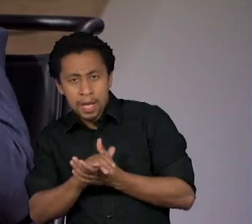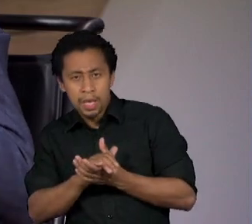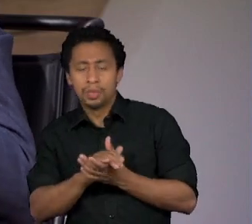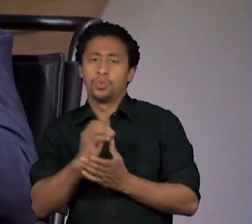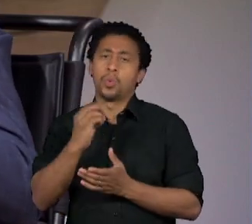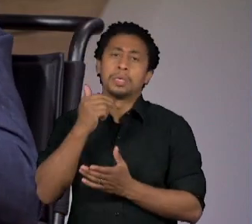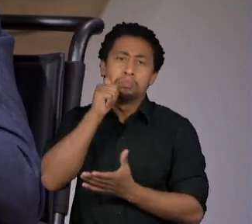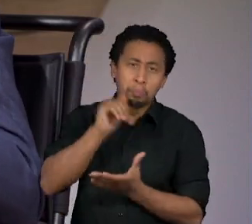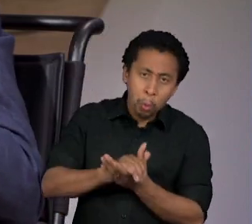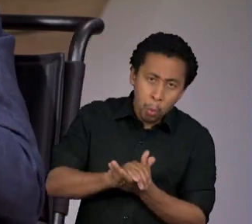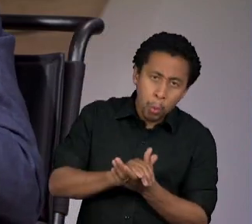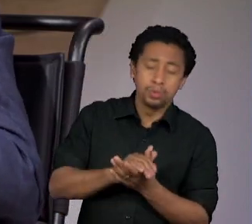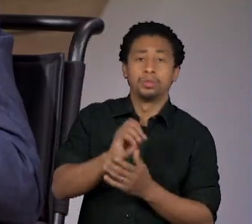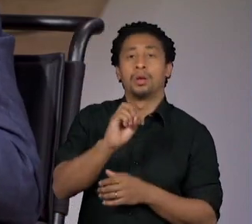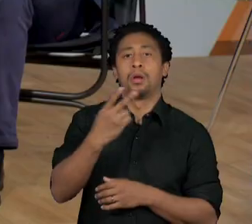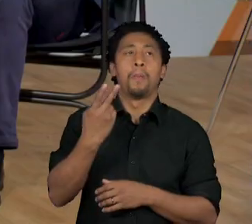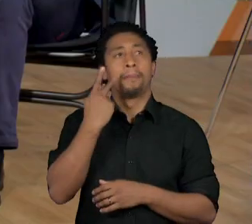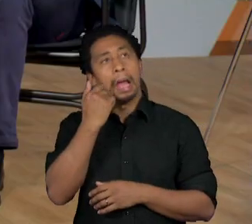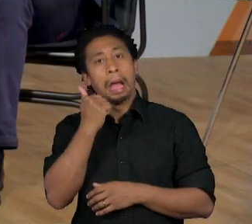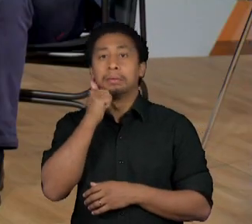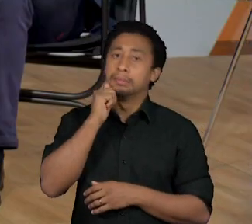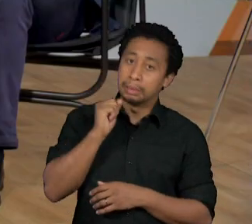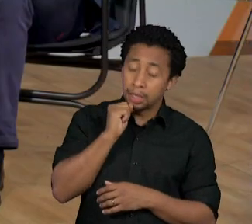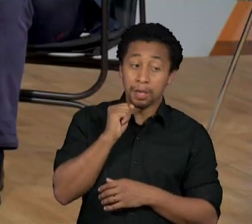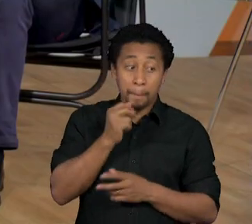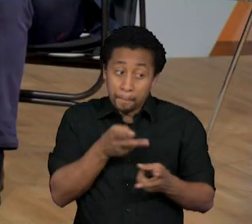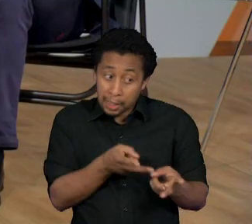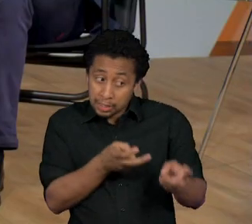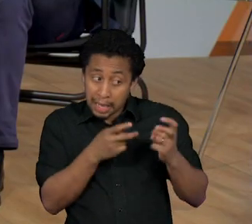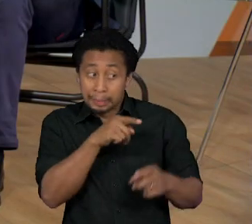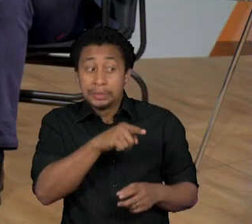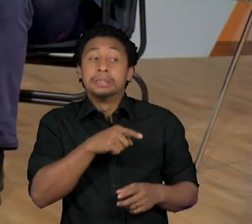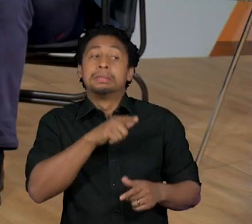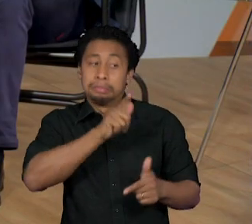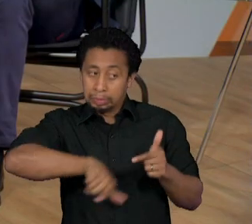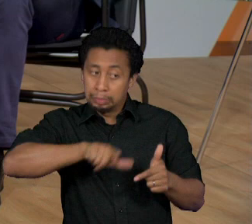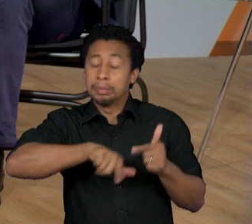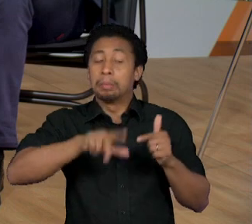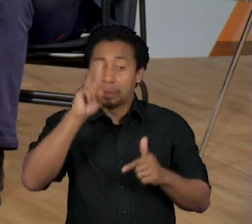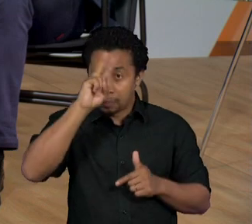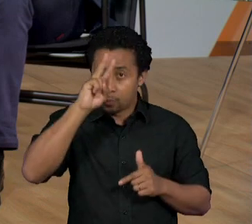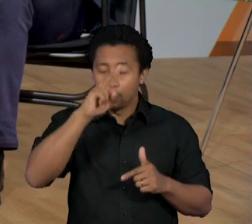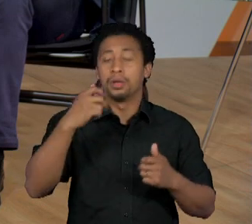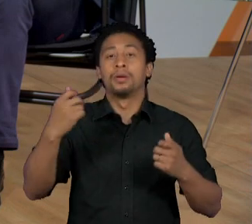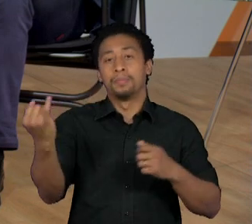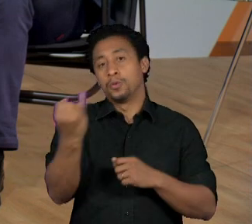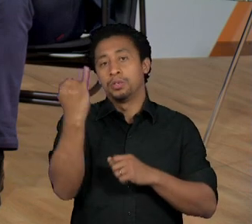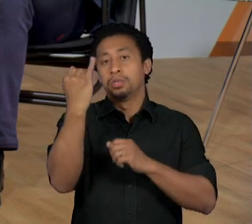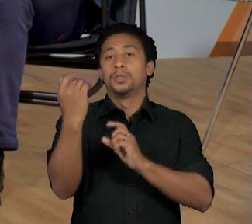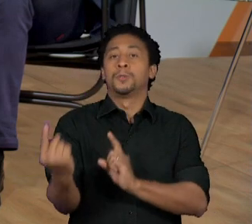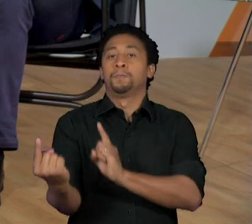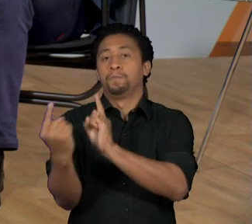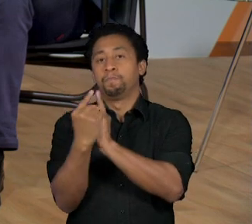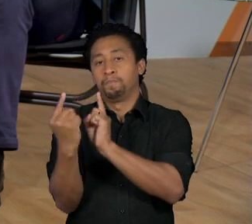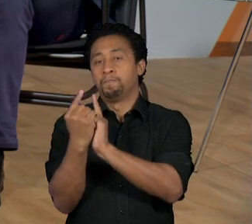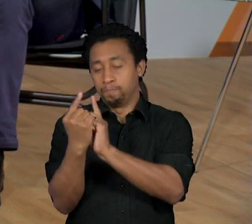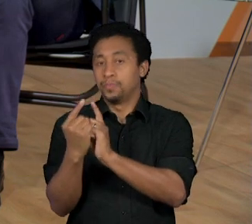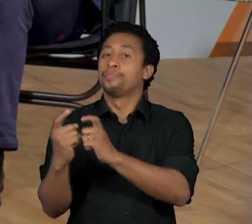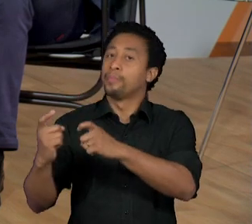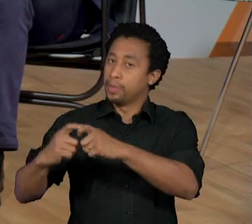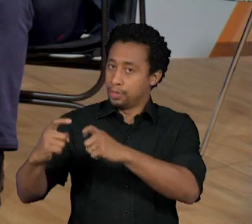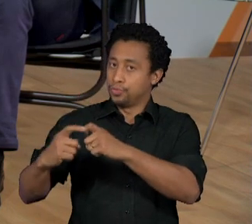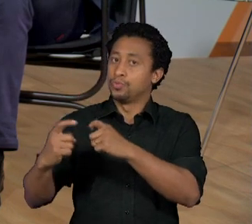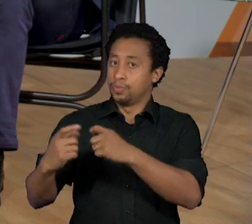que deve sim procurar uma avaliação médica, né? Porque, de fato, a memória ela declina, a memória recente,